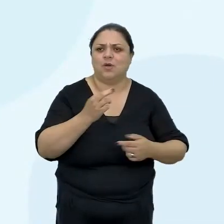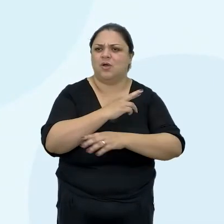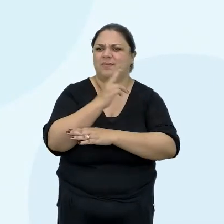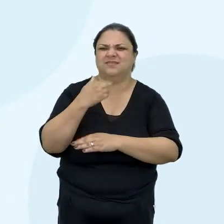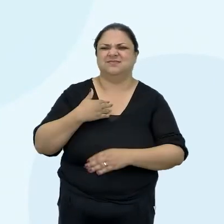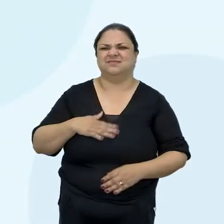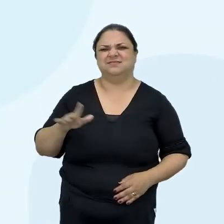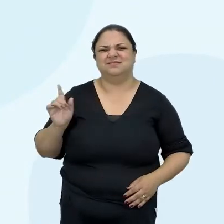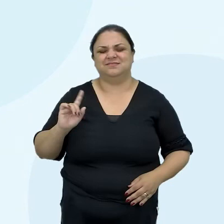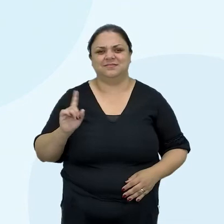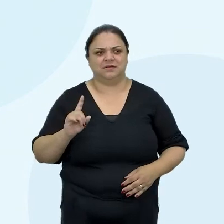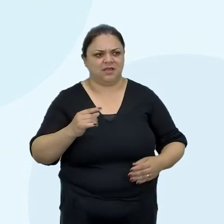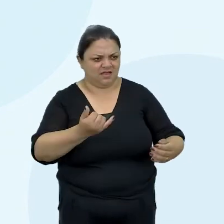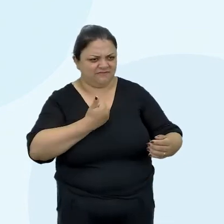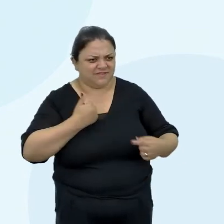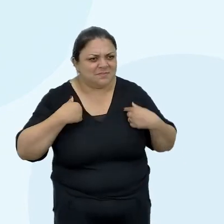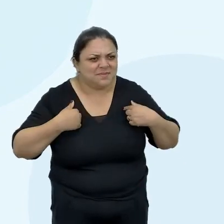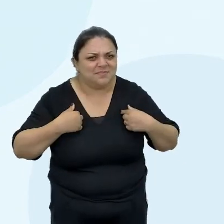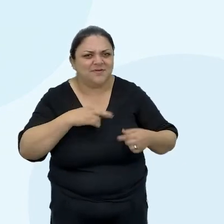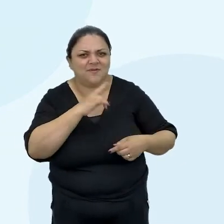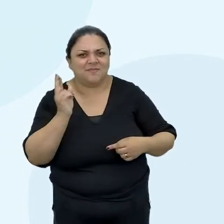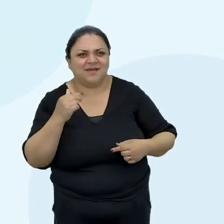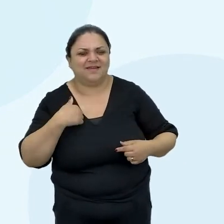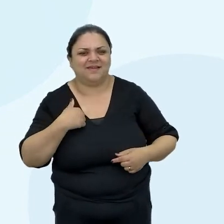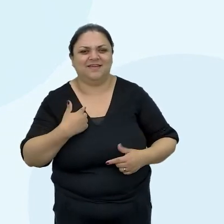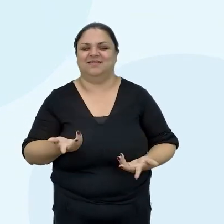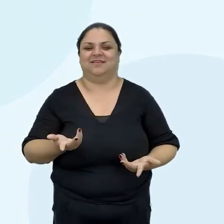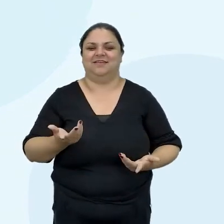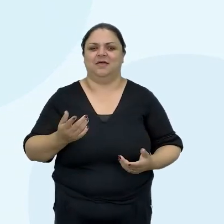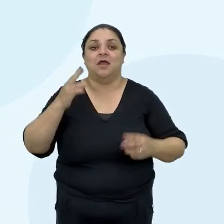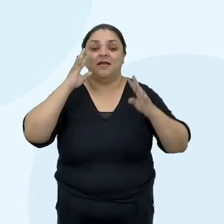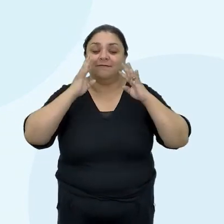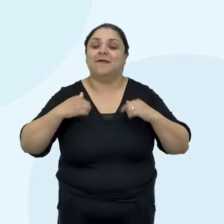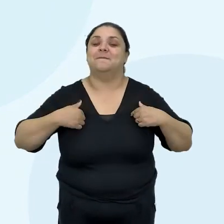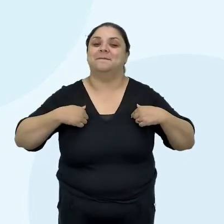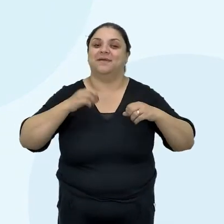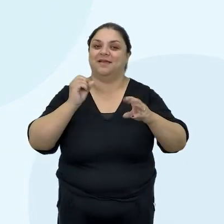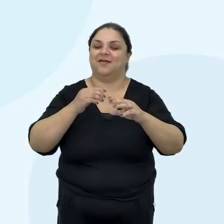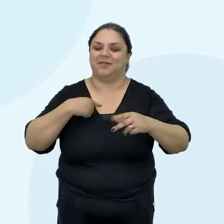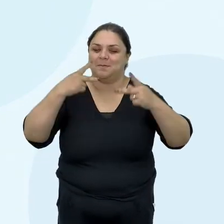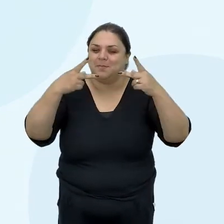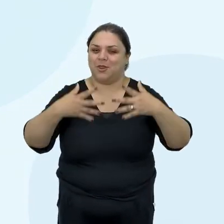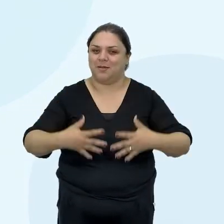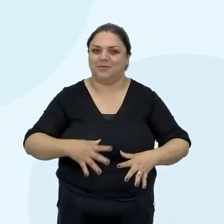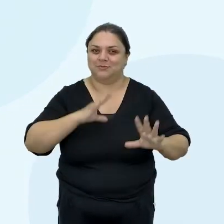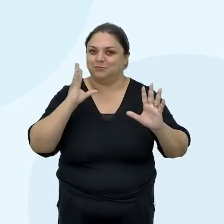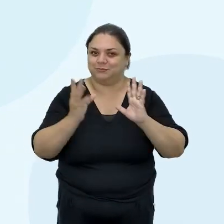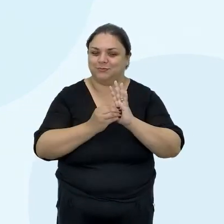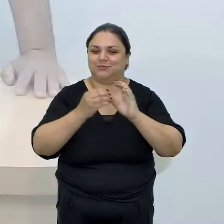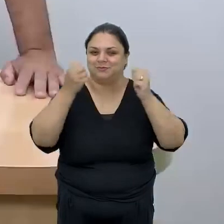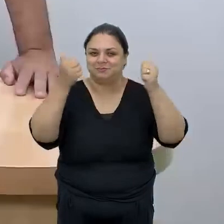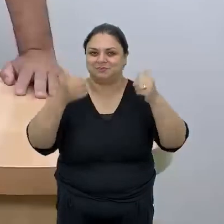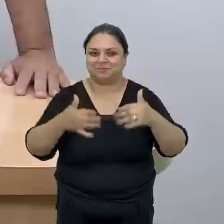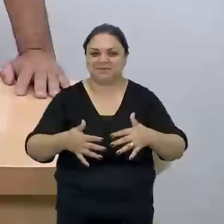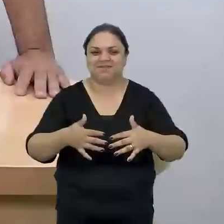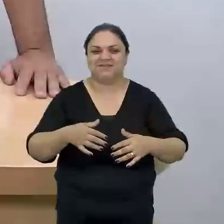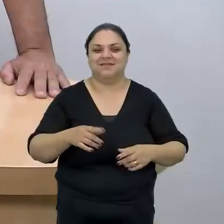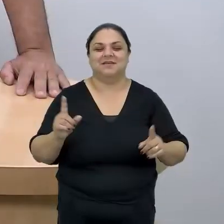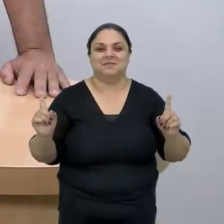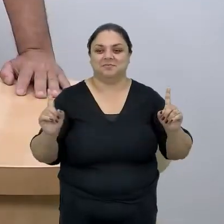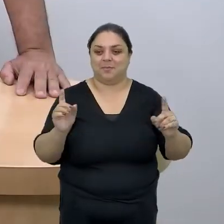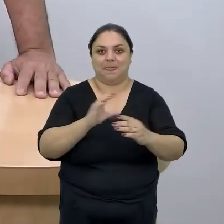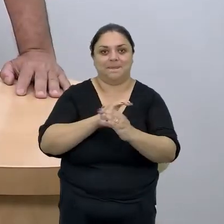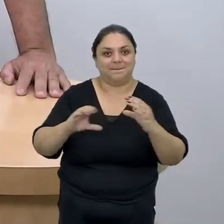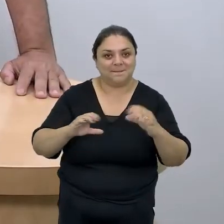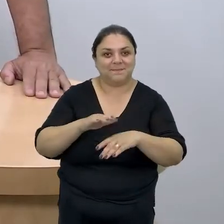muito. Vai falar que não gostou pra mim? Tá bom. Não, assistam a minha, que eu vou fazer toda essa programação e mais a programação dos 2 personagens,